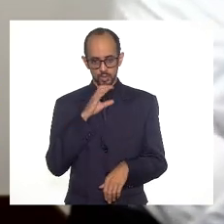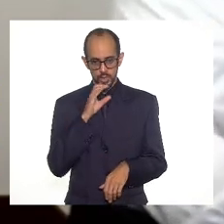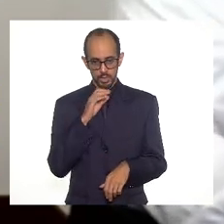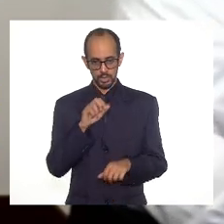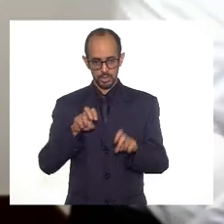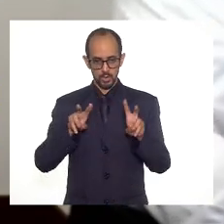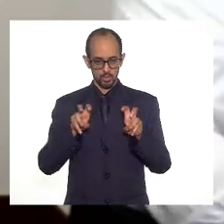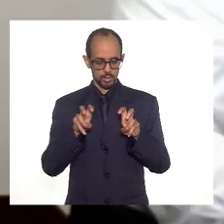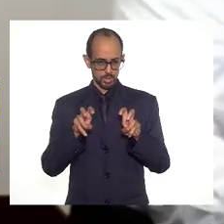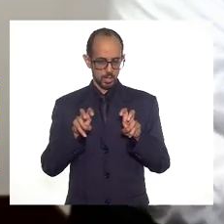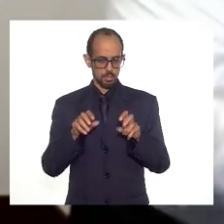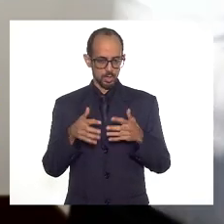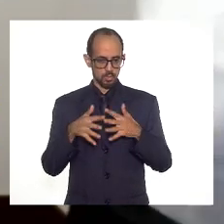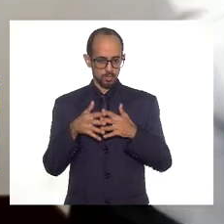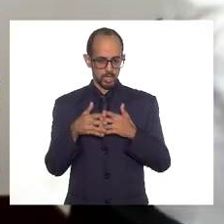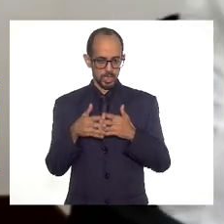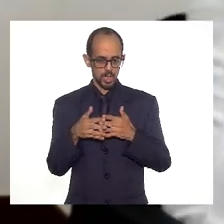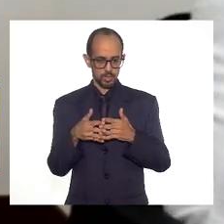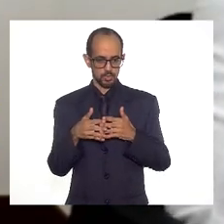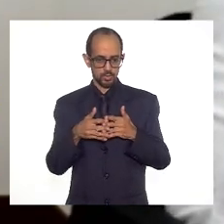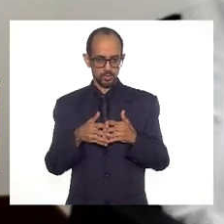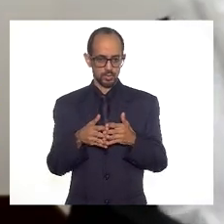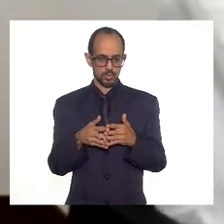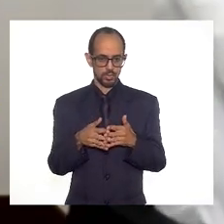tema sensível,